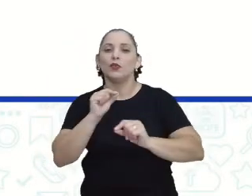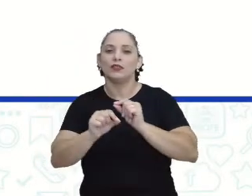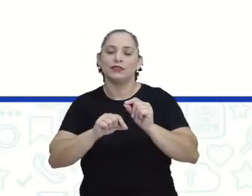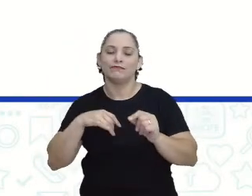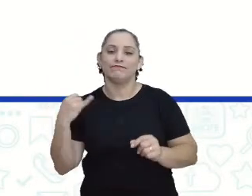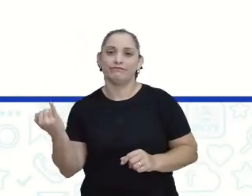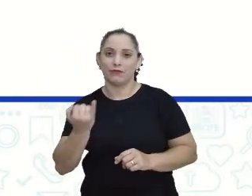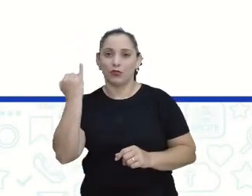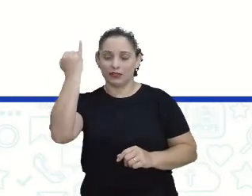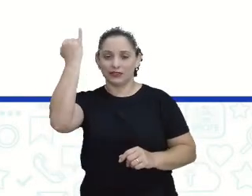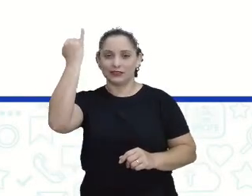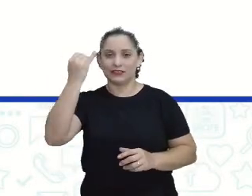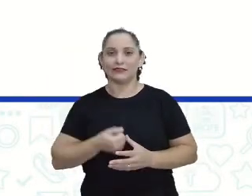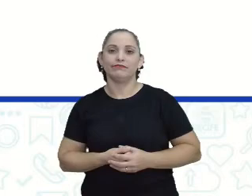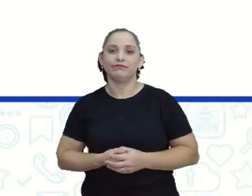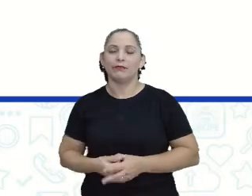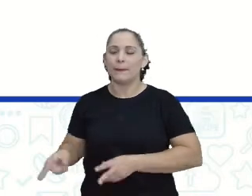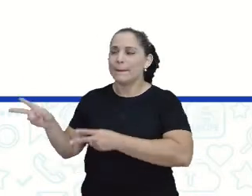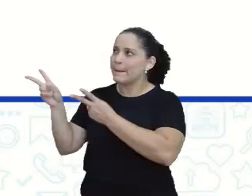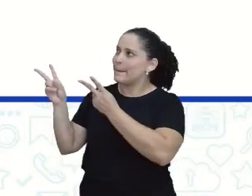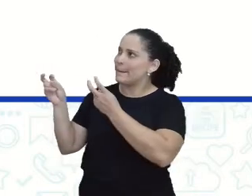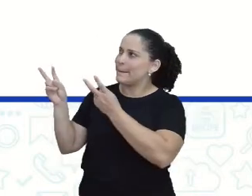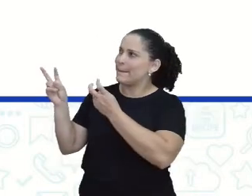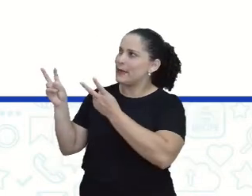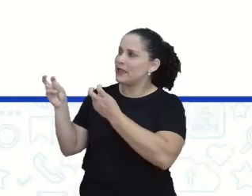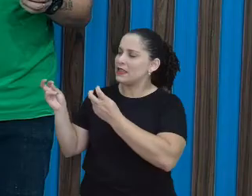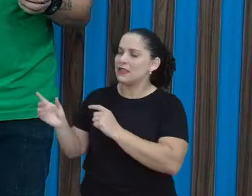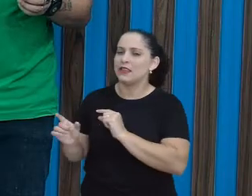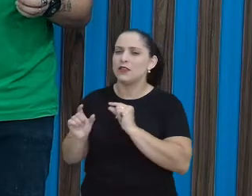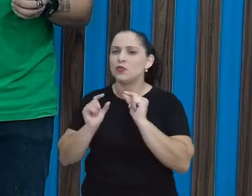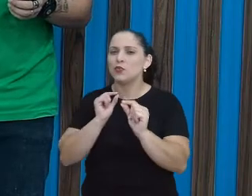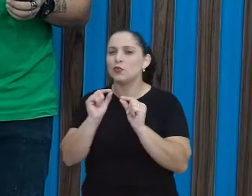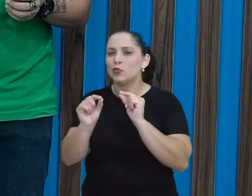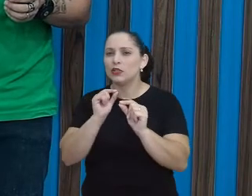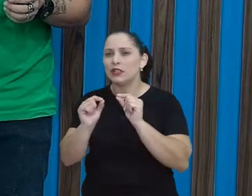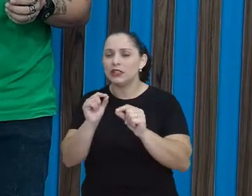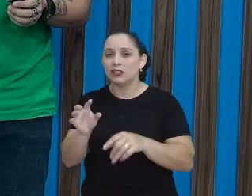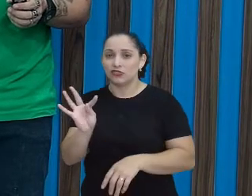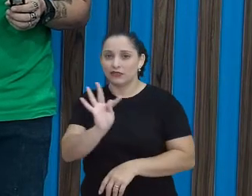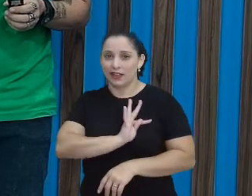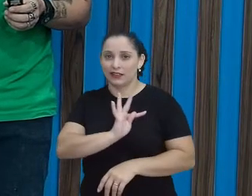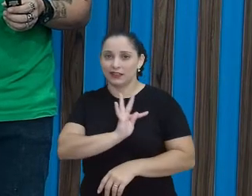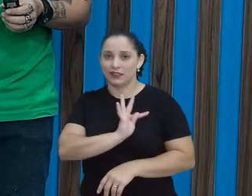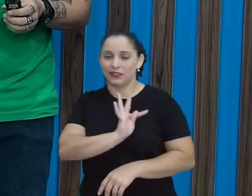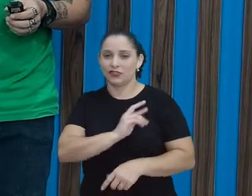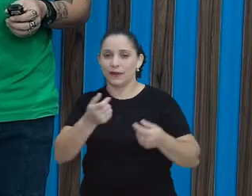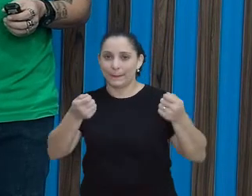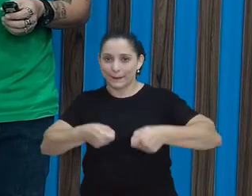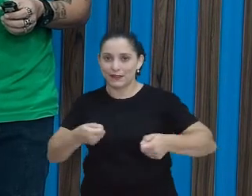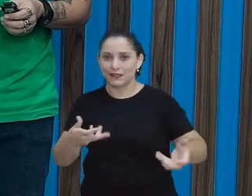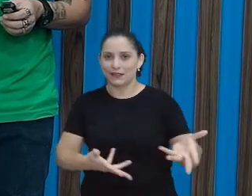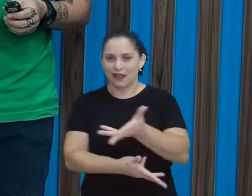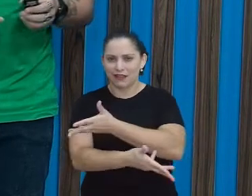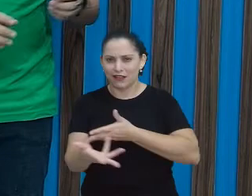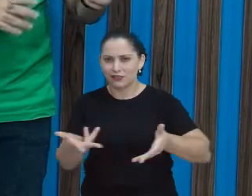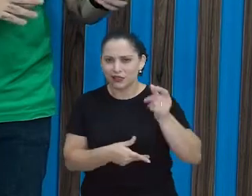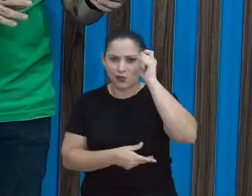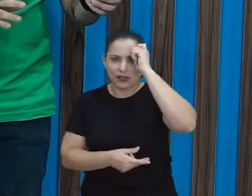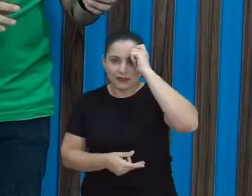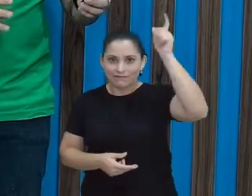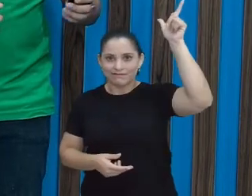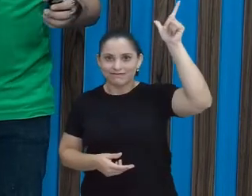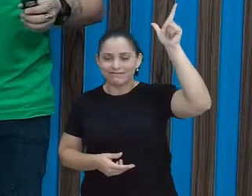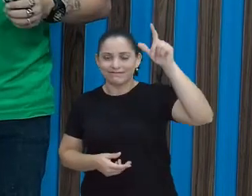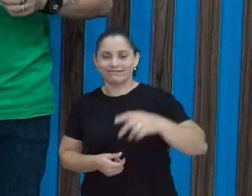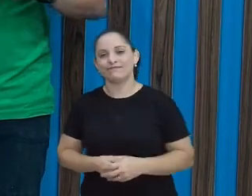válida. E a nossa discussão aqui é em que momento essas técnicas precisam estar relacionadas com essa ideia intuitiva. Porque é muito